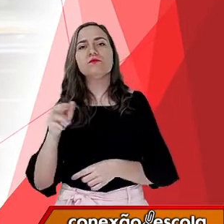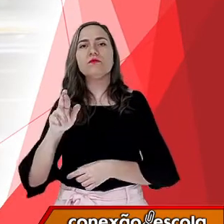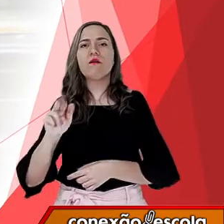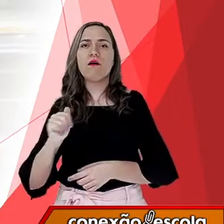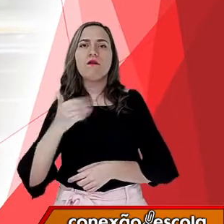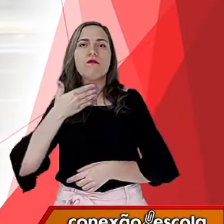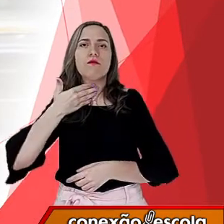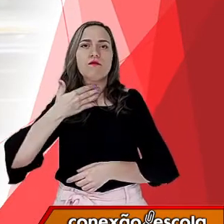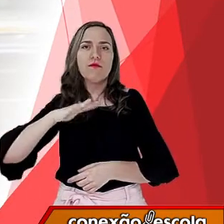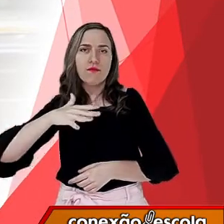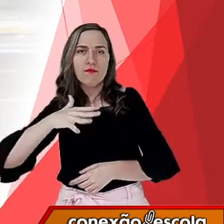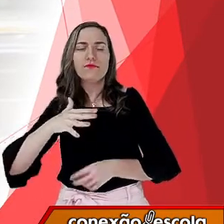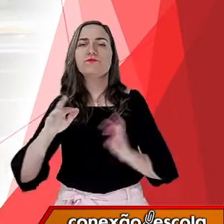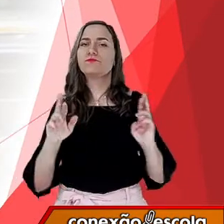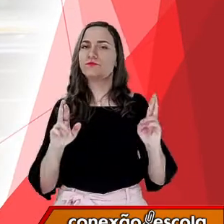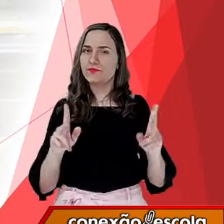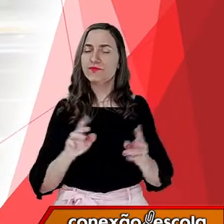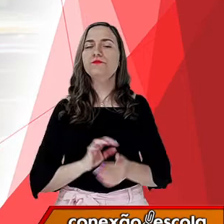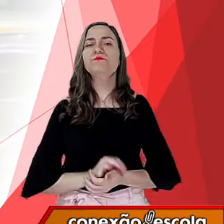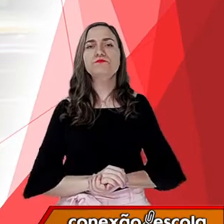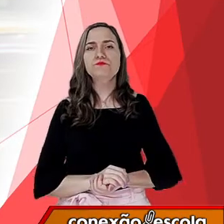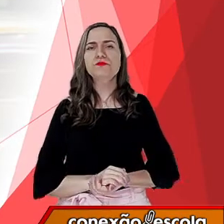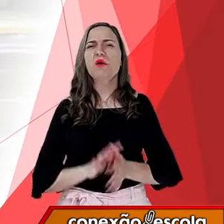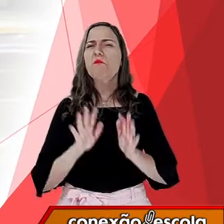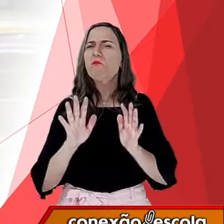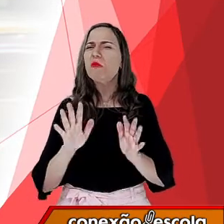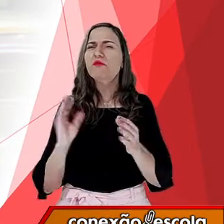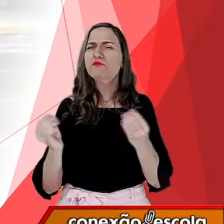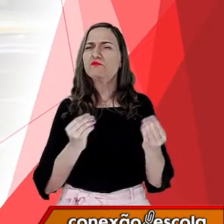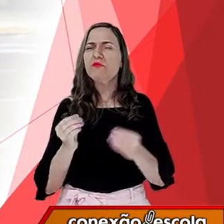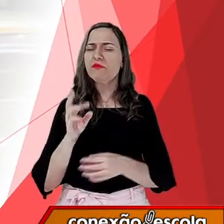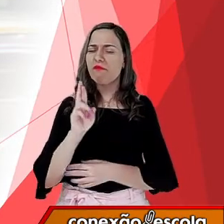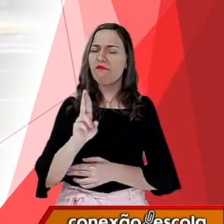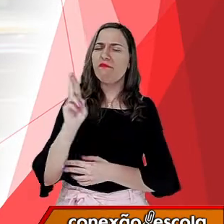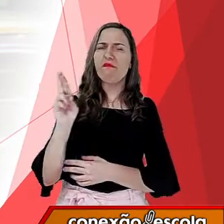Tá bom, tia Isabela. E o uso do RR?